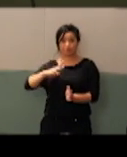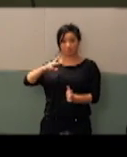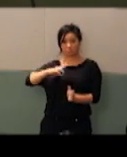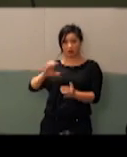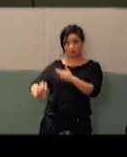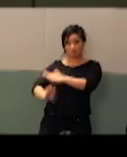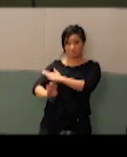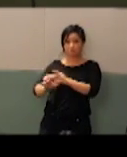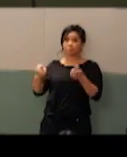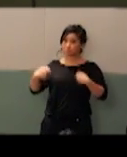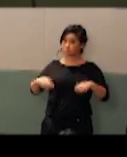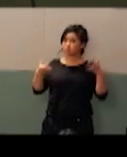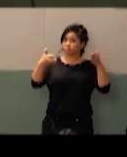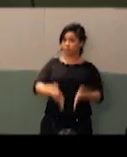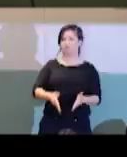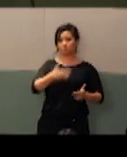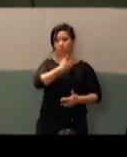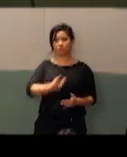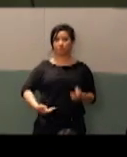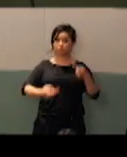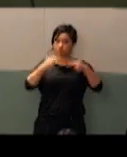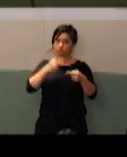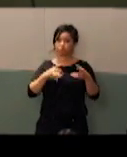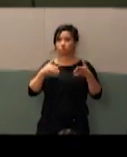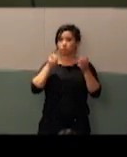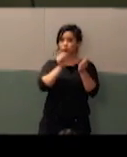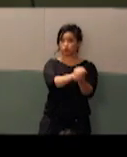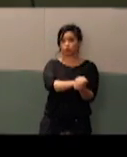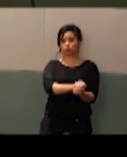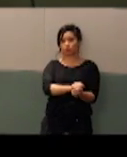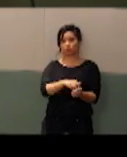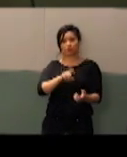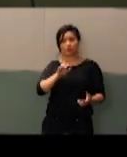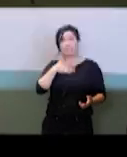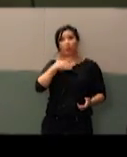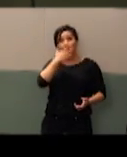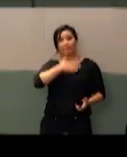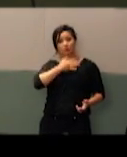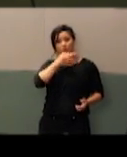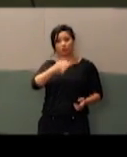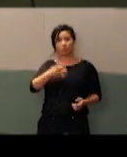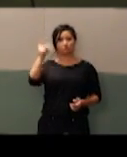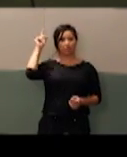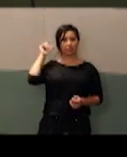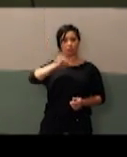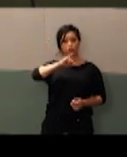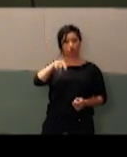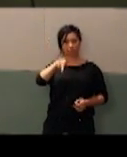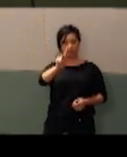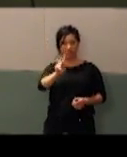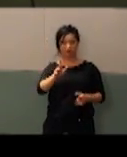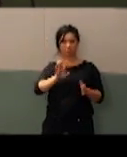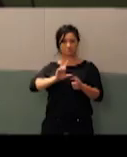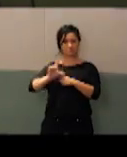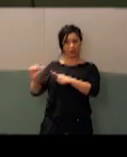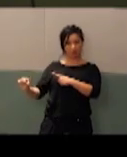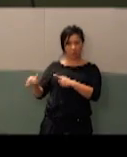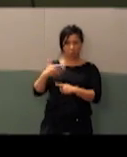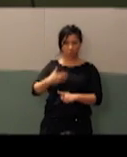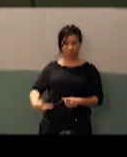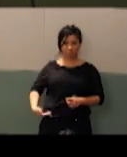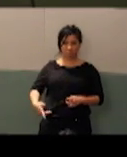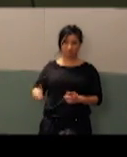desde Juscelino Kubitschek, nós não temos, na capital da República, que deveria ser referência